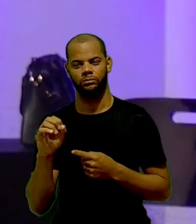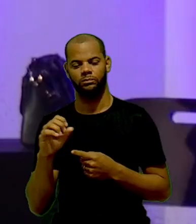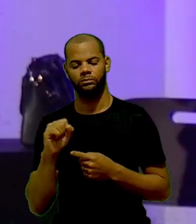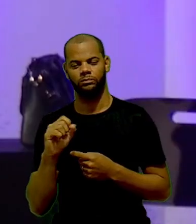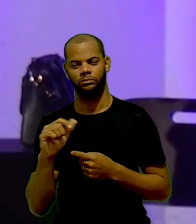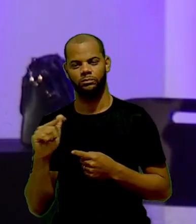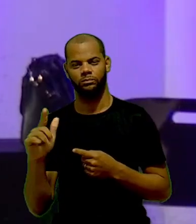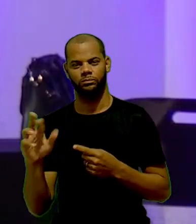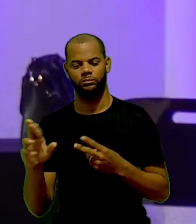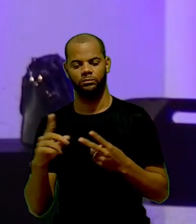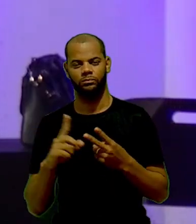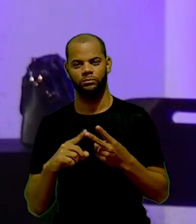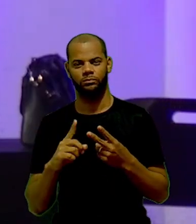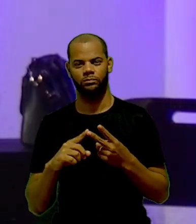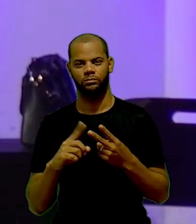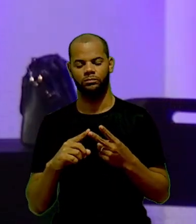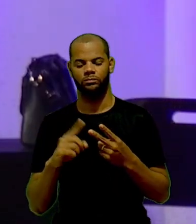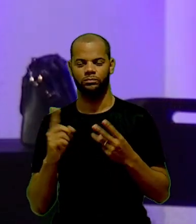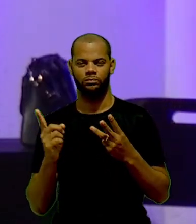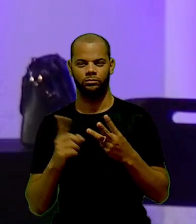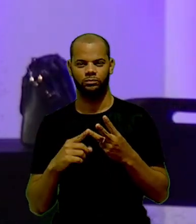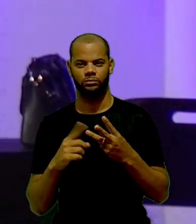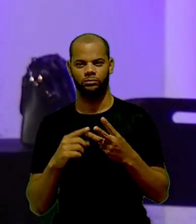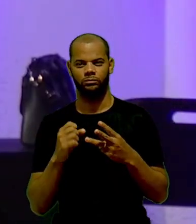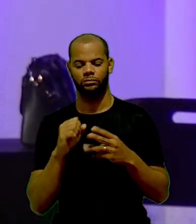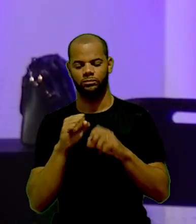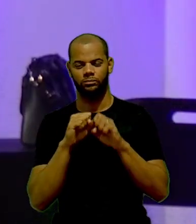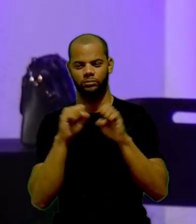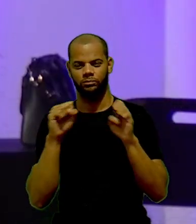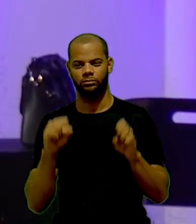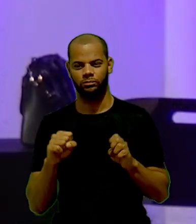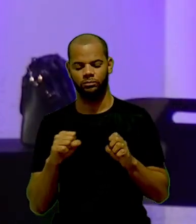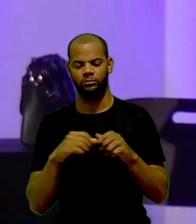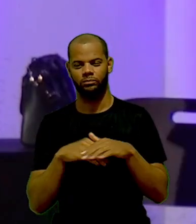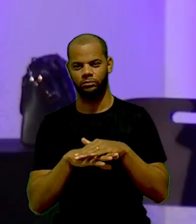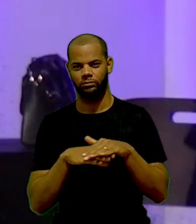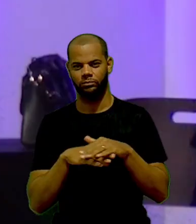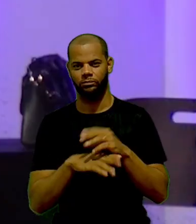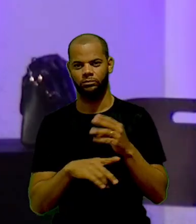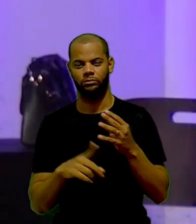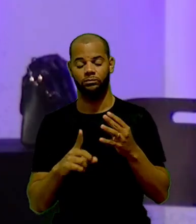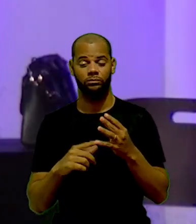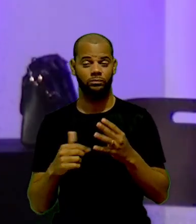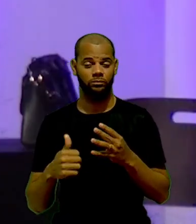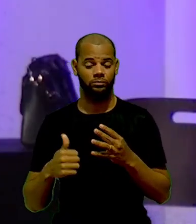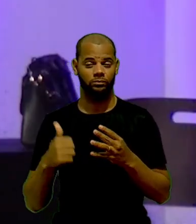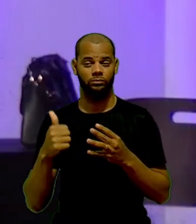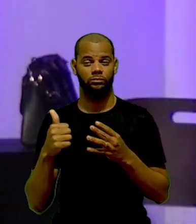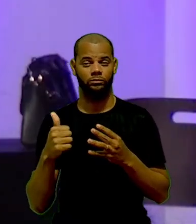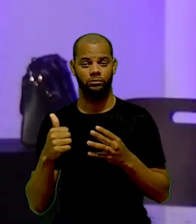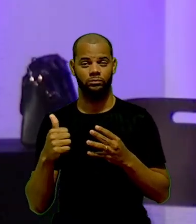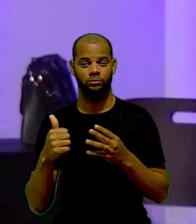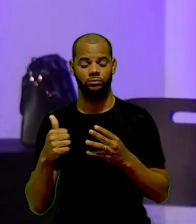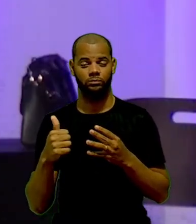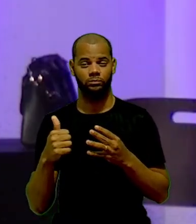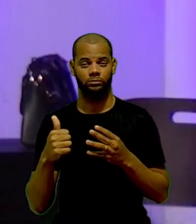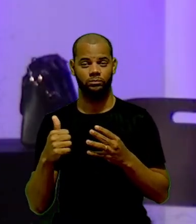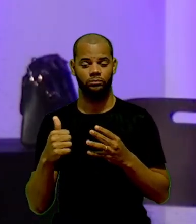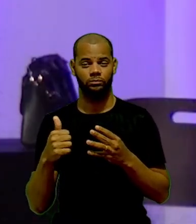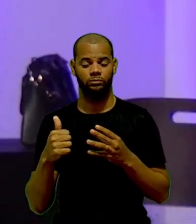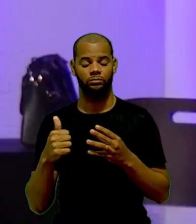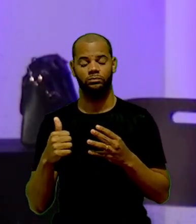geração fotovoltaica, sistemas de armazenamento de energia em baterias, os benefícios da geração fotovoltaica com sistemas